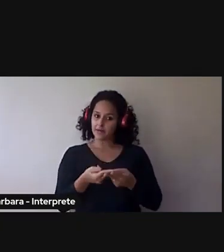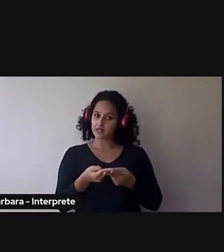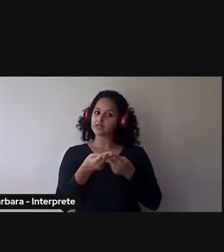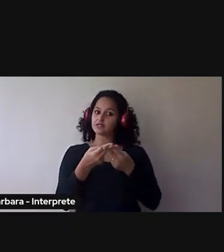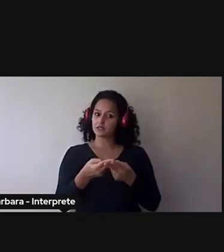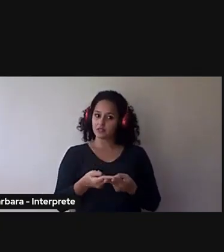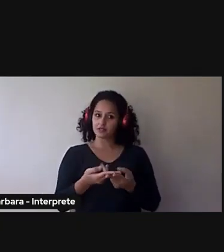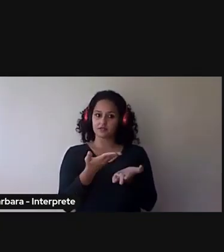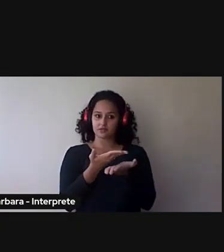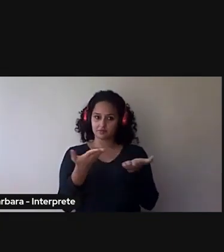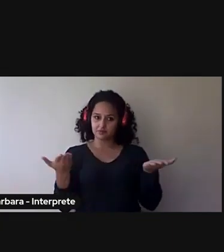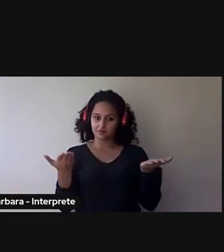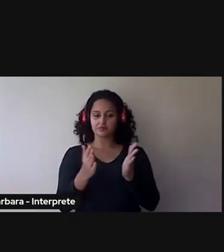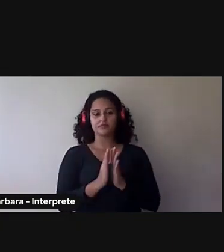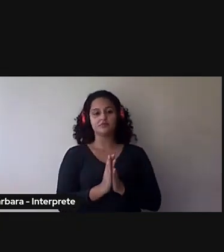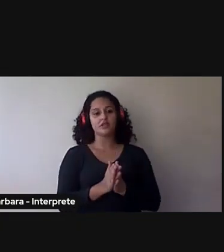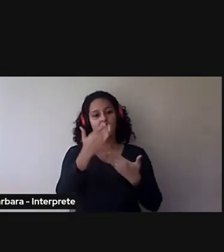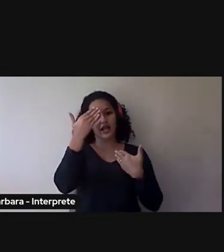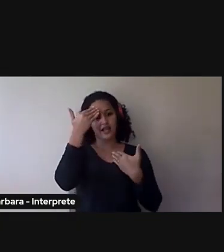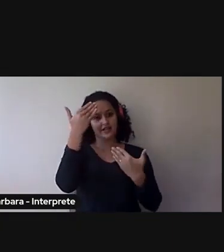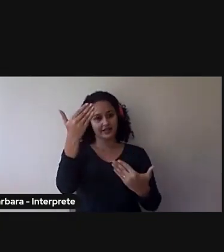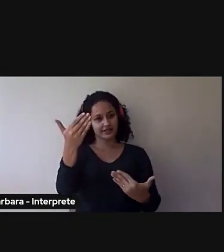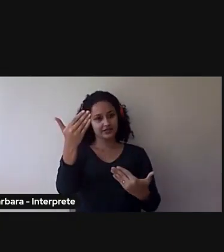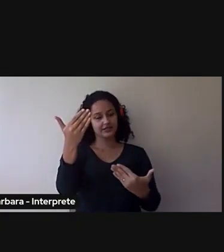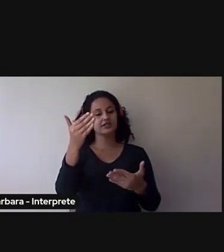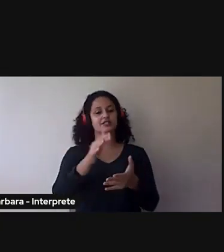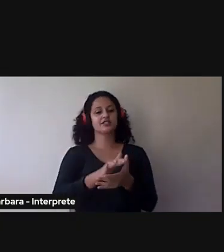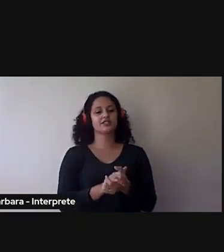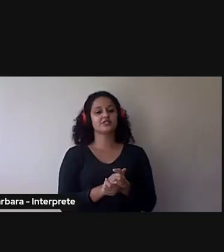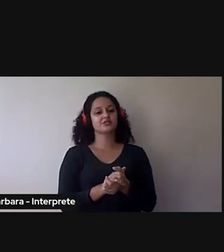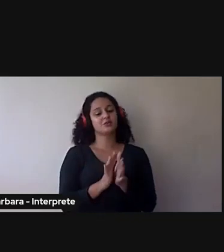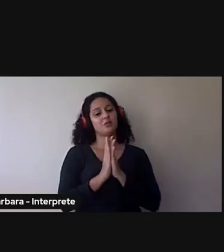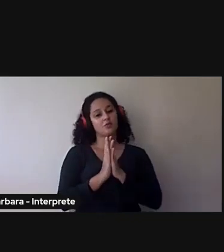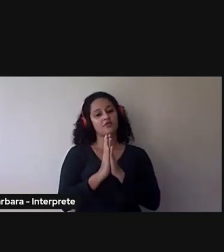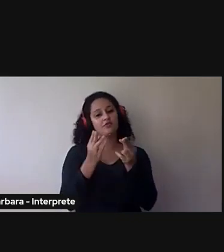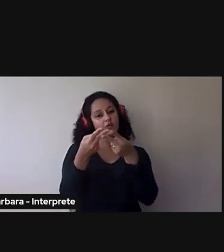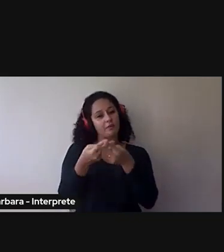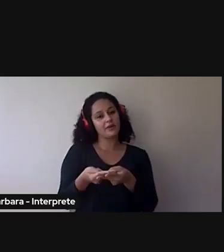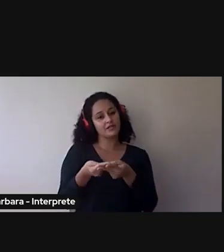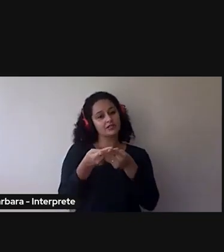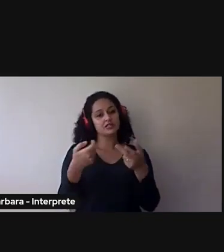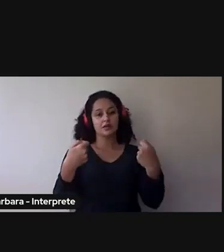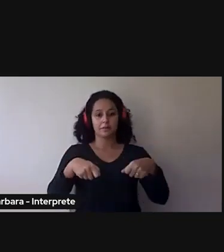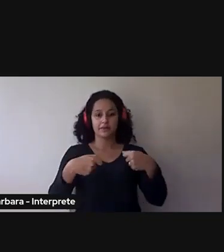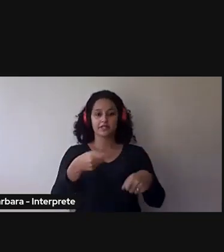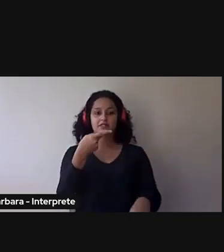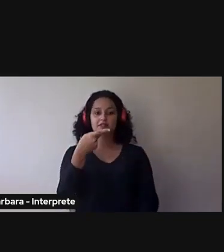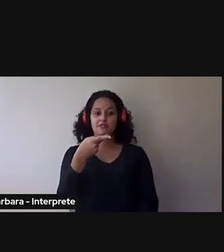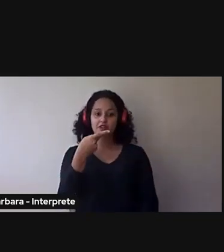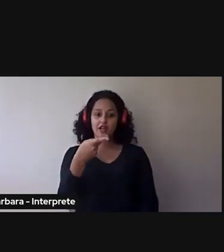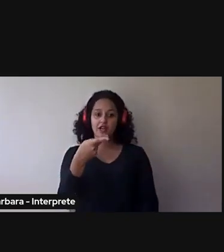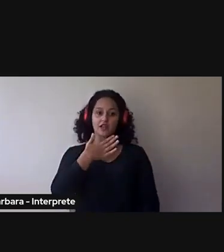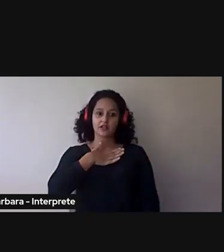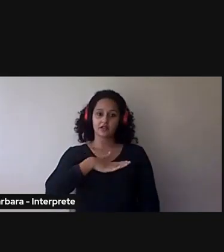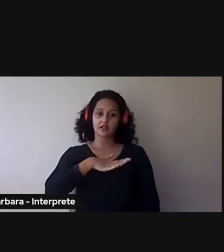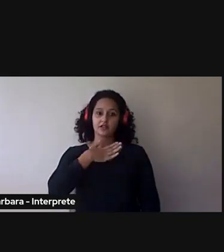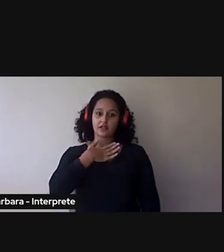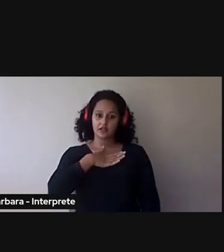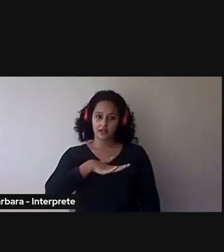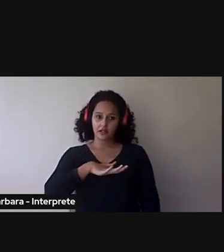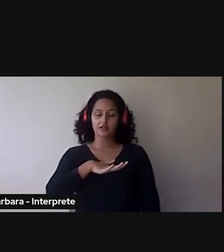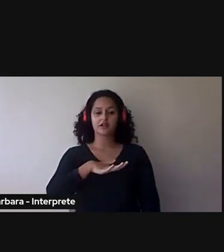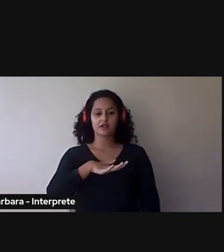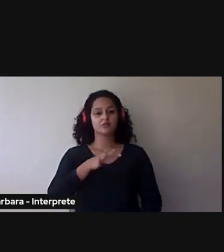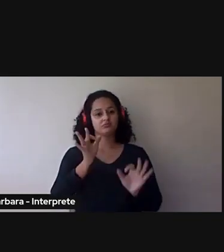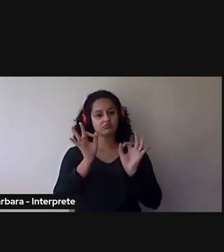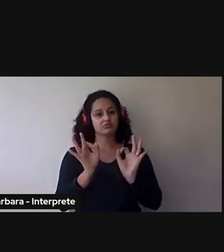público, agradeço, né, a presença, mas eu peço paciência porque a gente tem que falar mais pausadamente, o mais correto possível, para